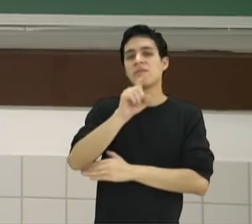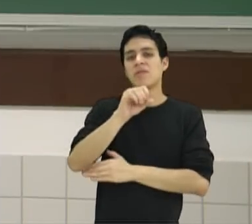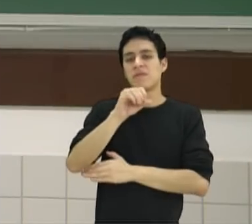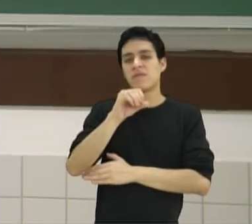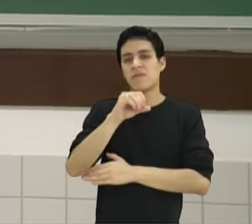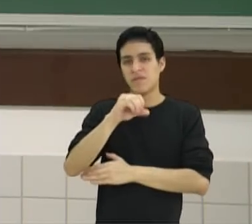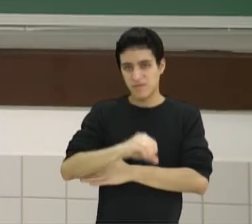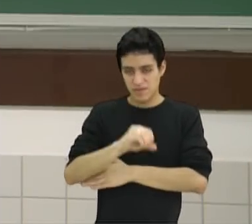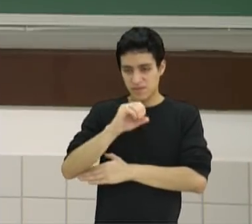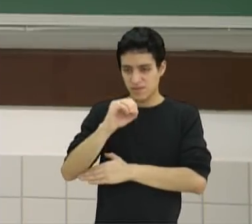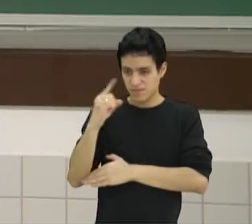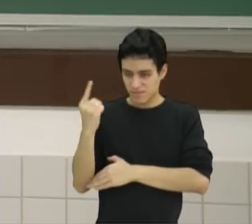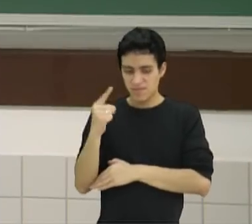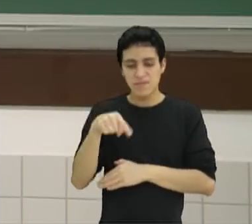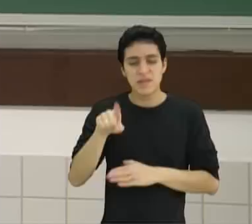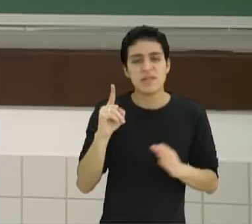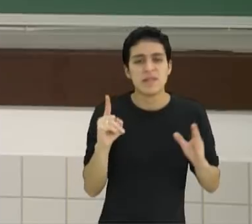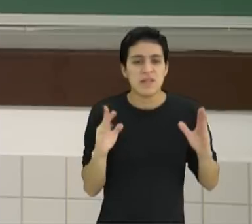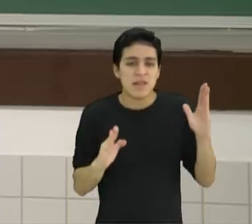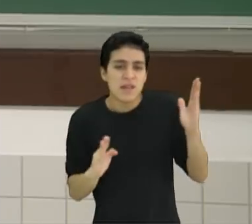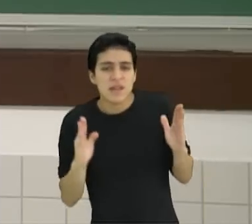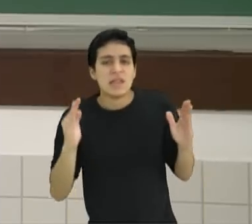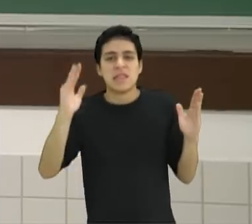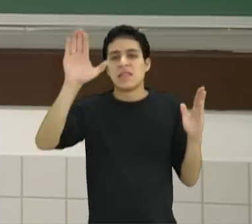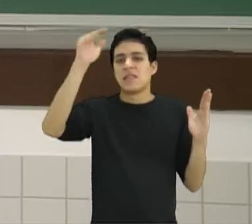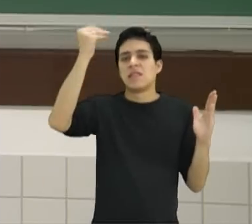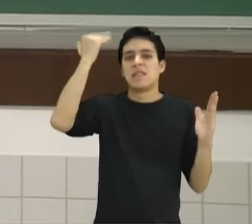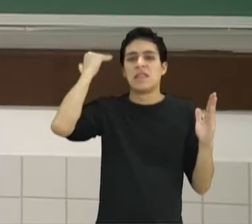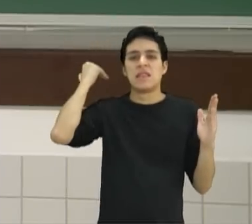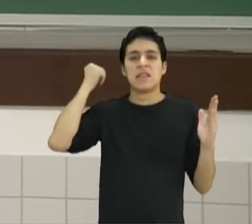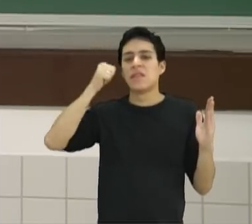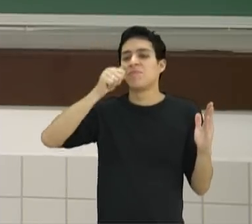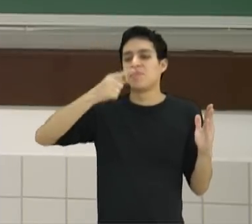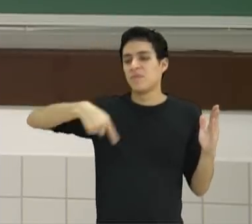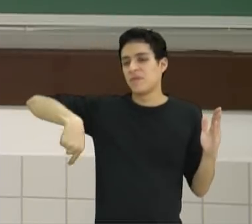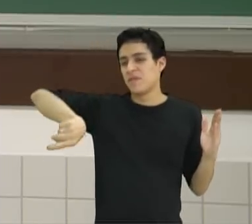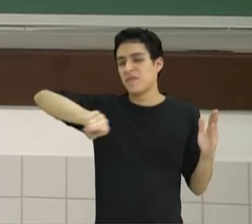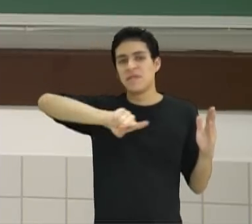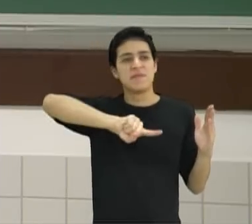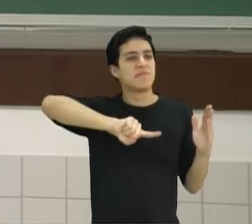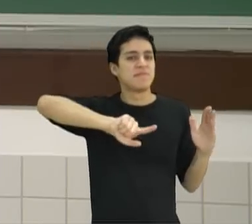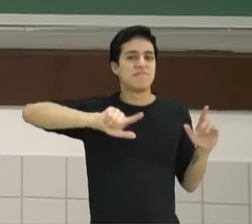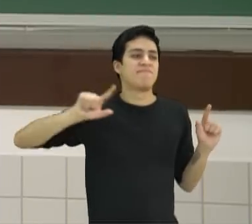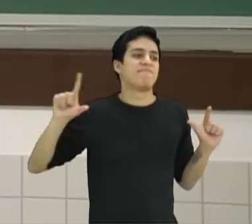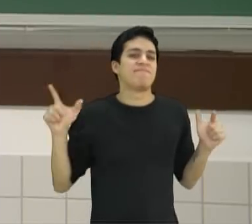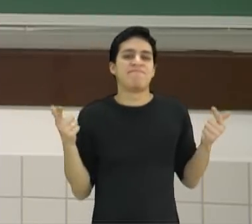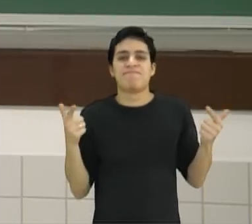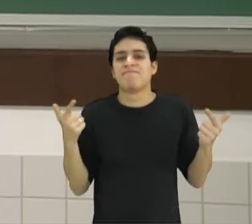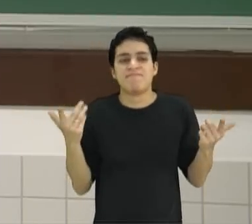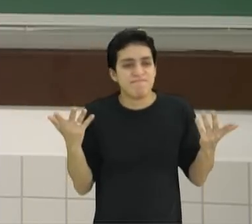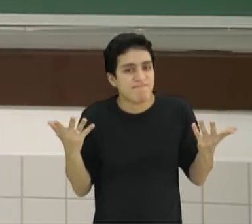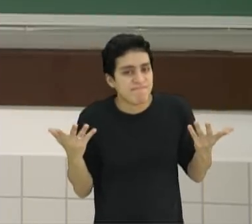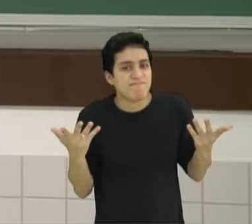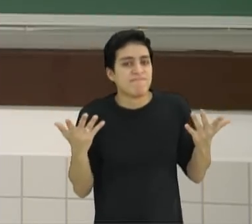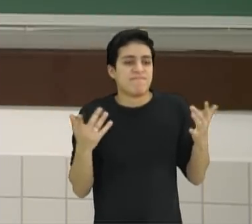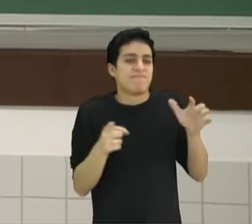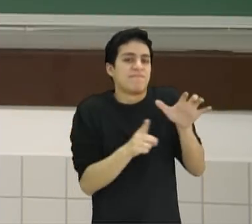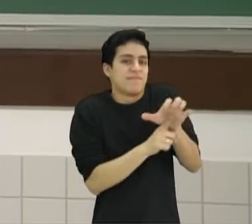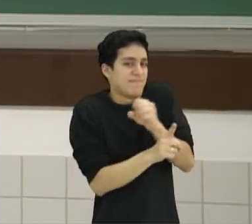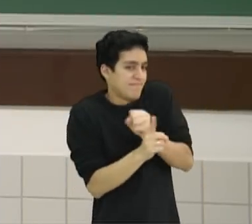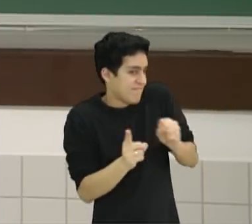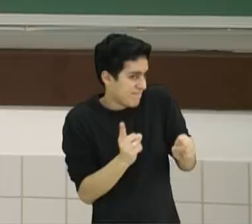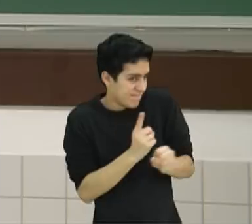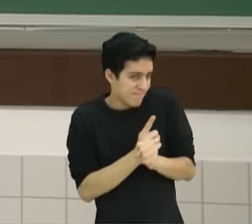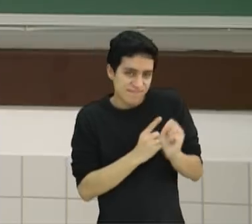era onde as mulheres não tinham tanta influência na